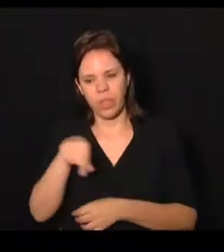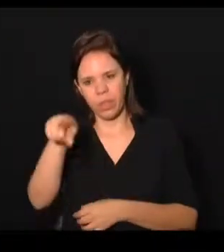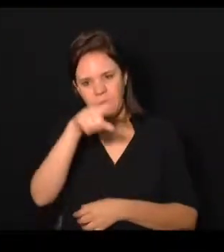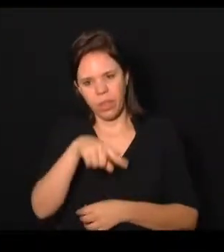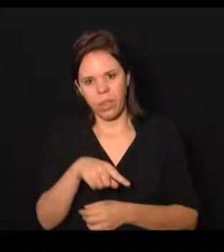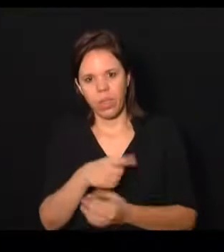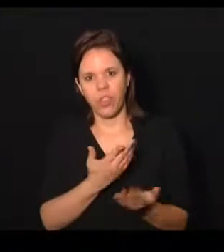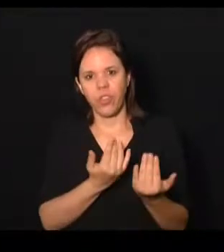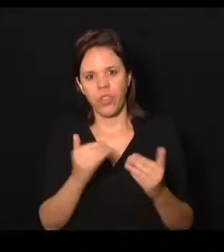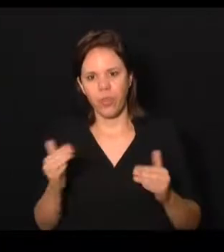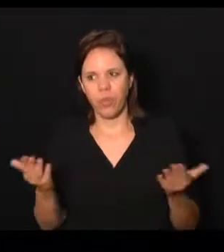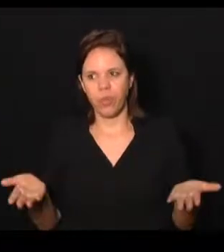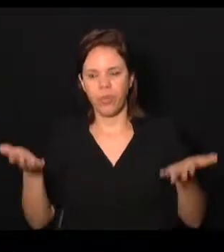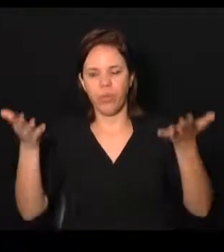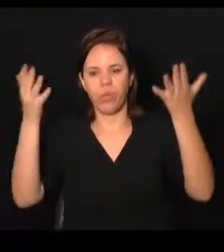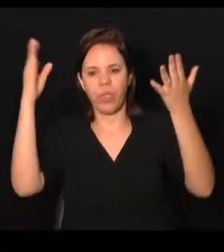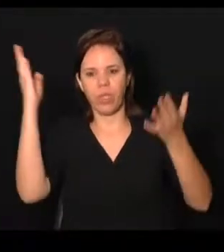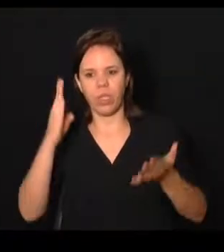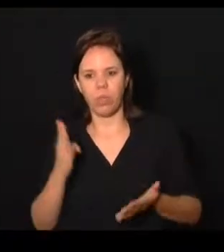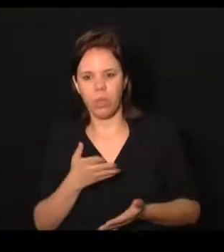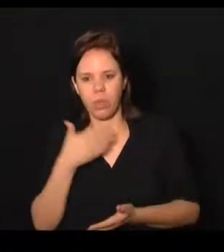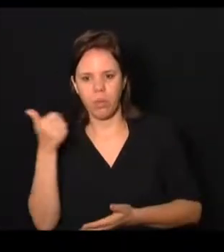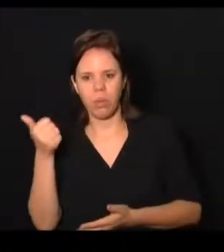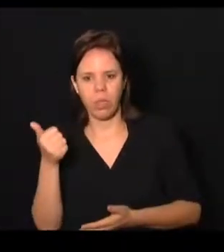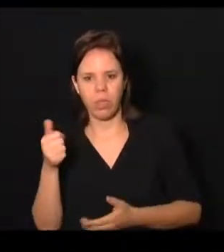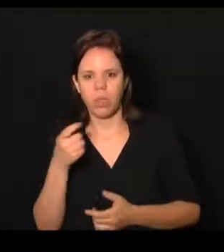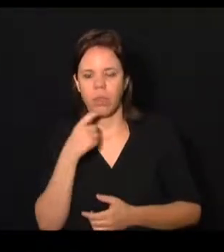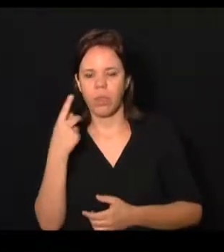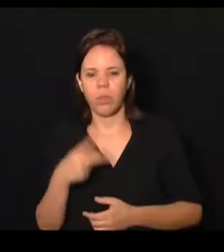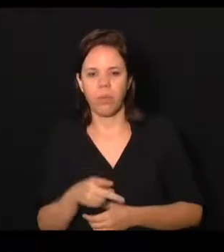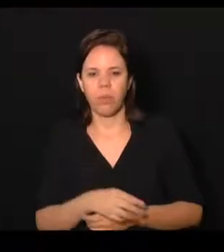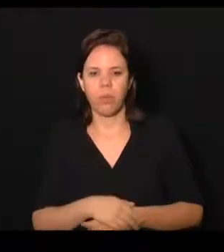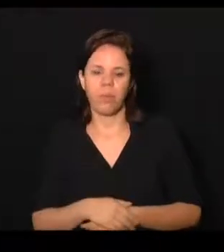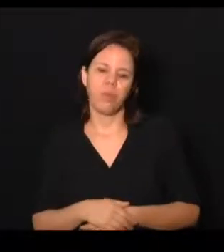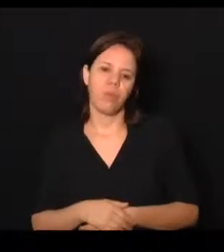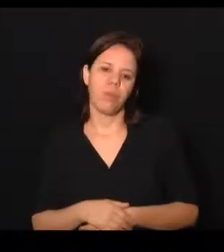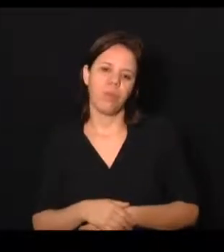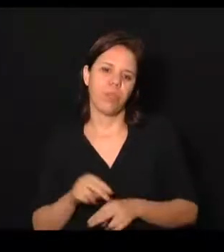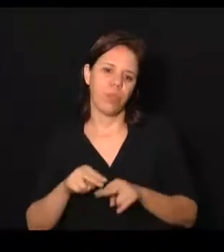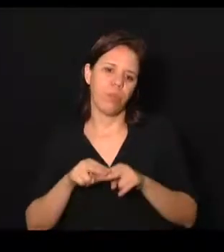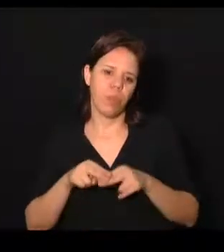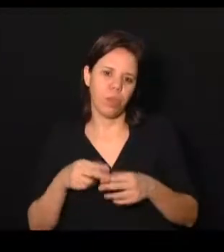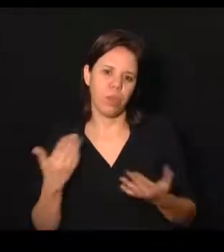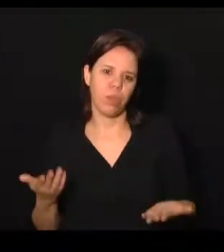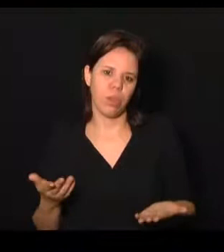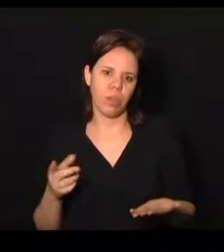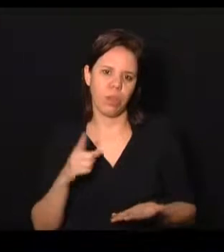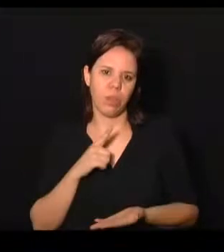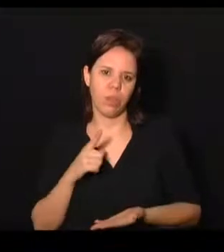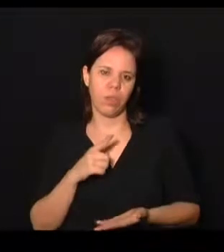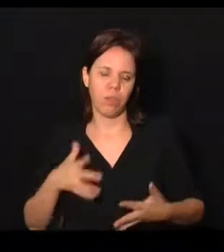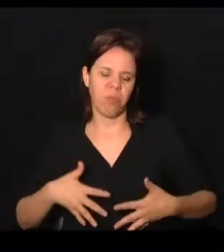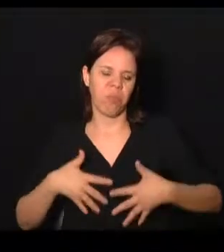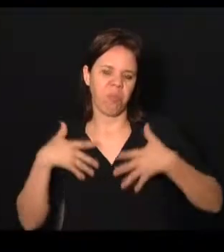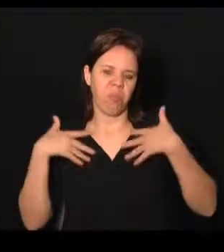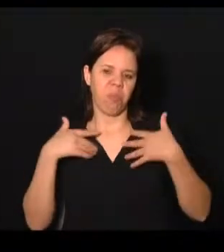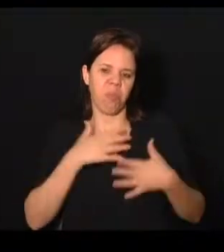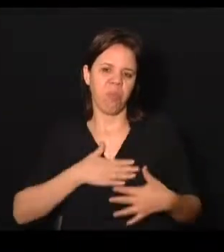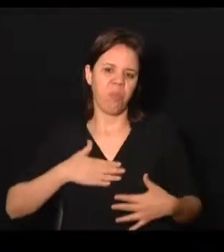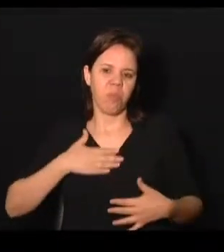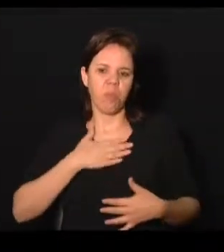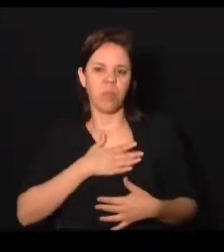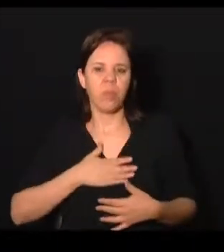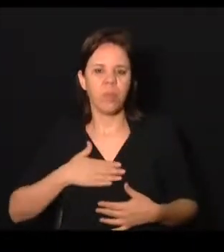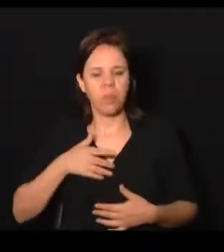vão levantar esse Brasil, essa Campinas. E por isso que isso aí me enche de satisfação